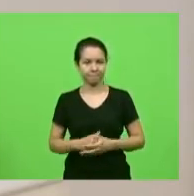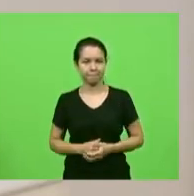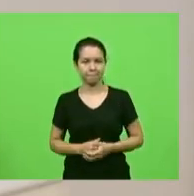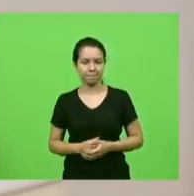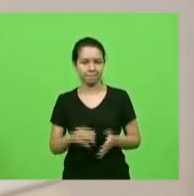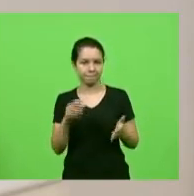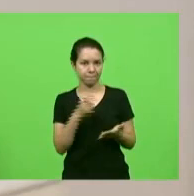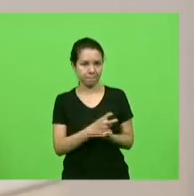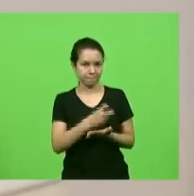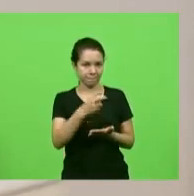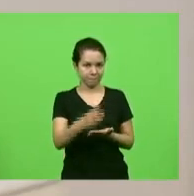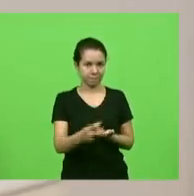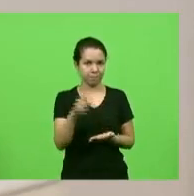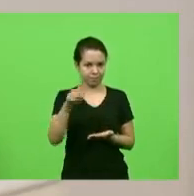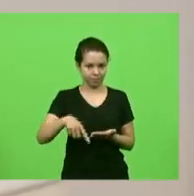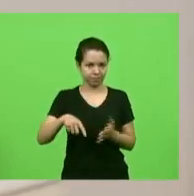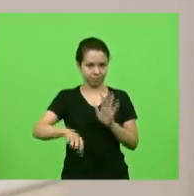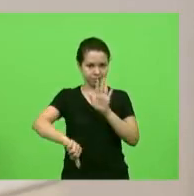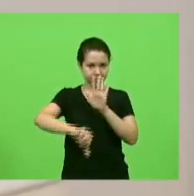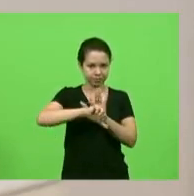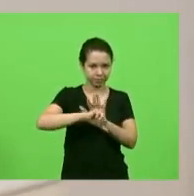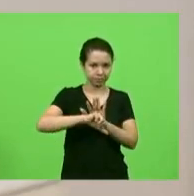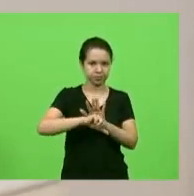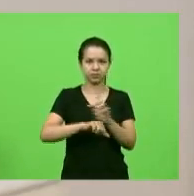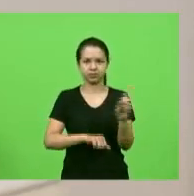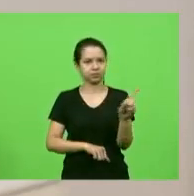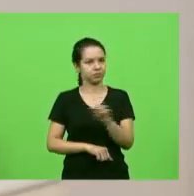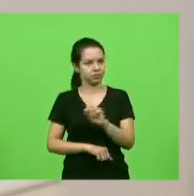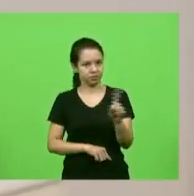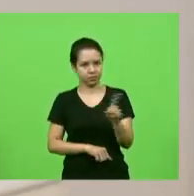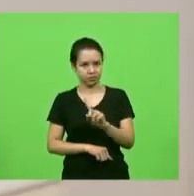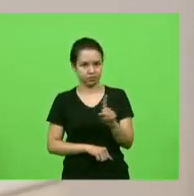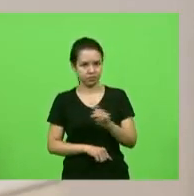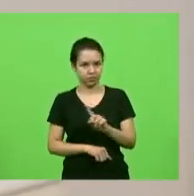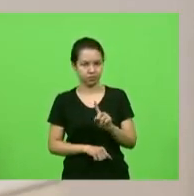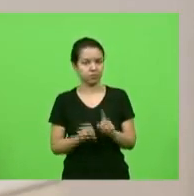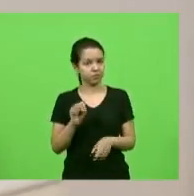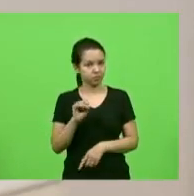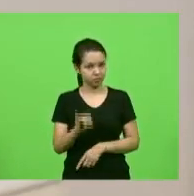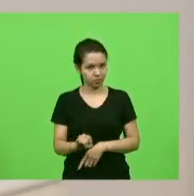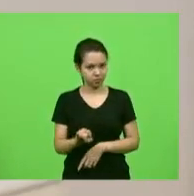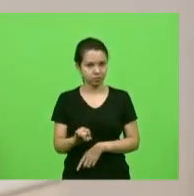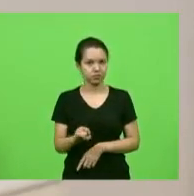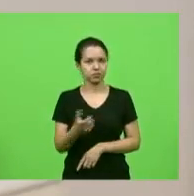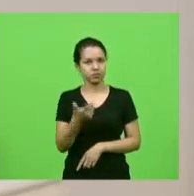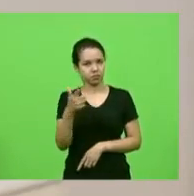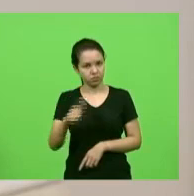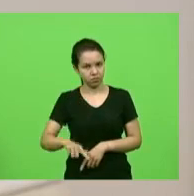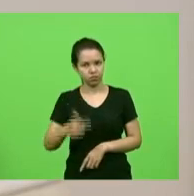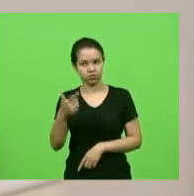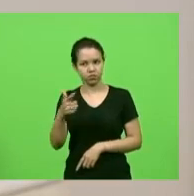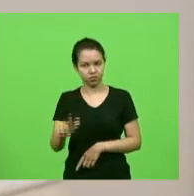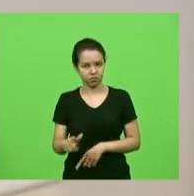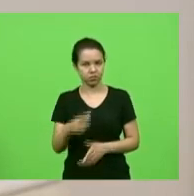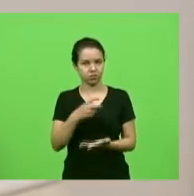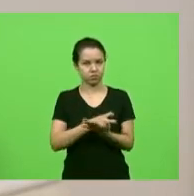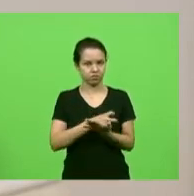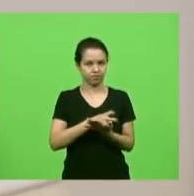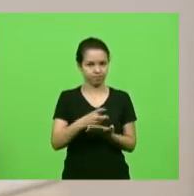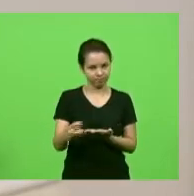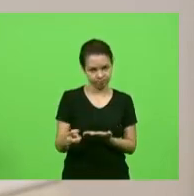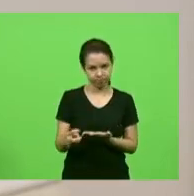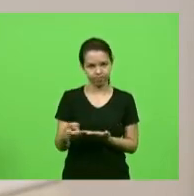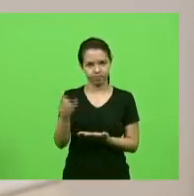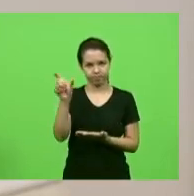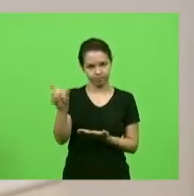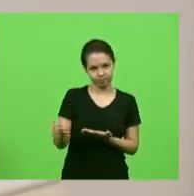é processo criminal. Se o fosse, não se toleraria outro, pelo mesmo fato e contra o mesmo réu, em foro